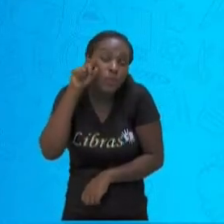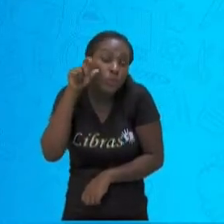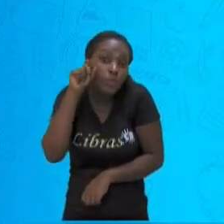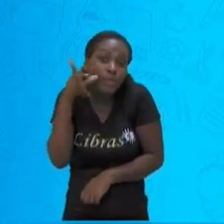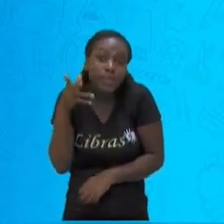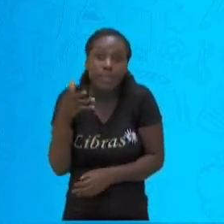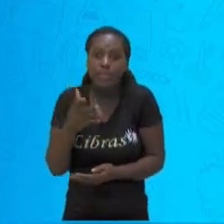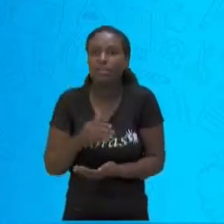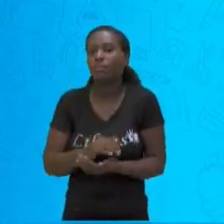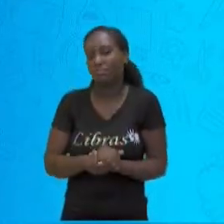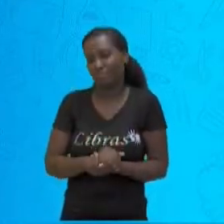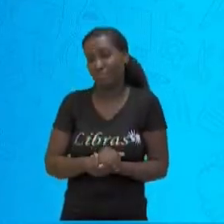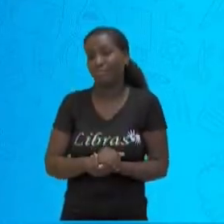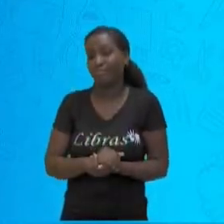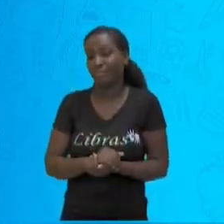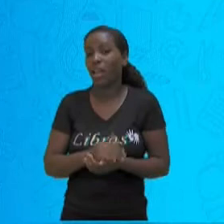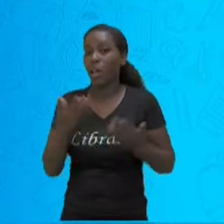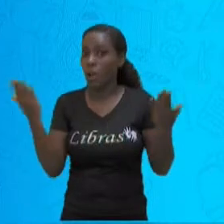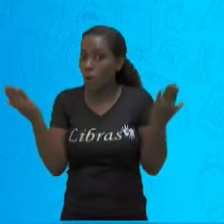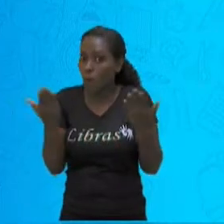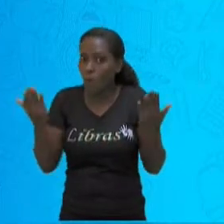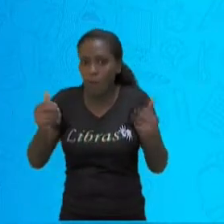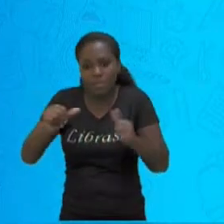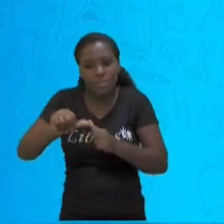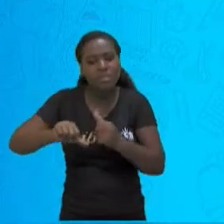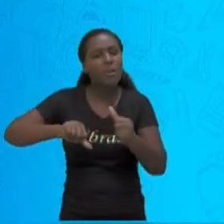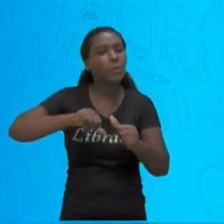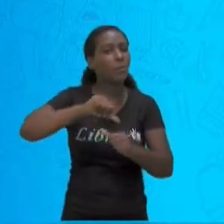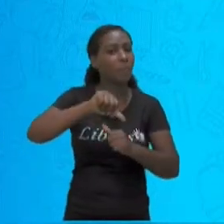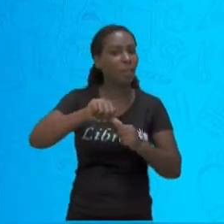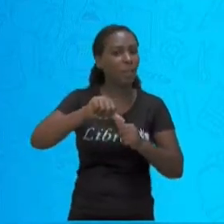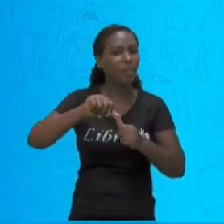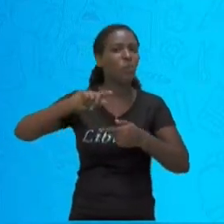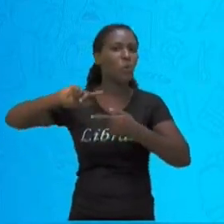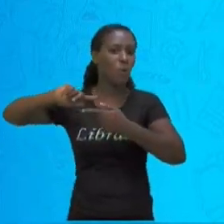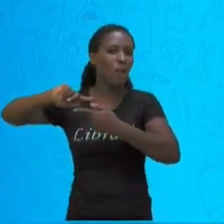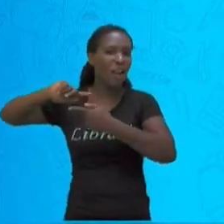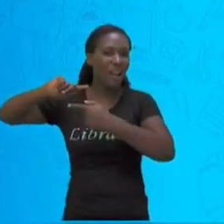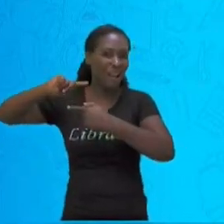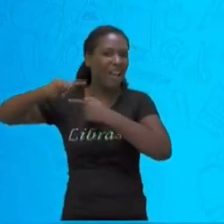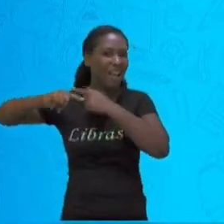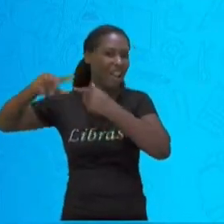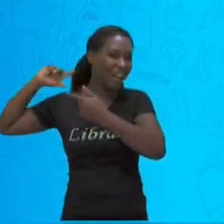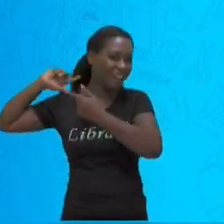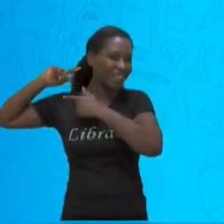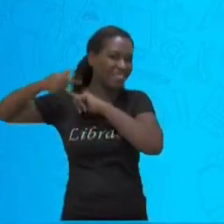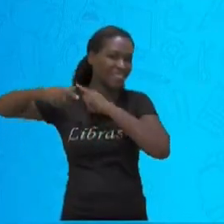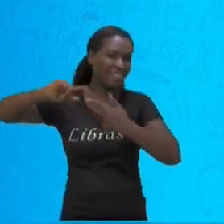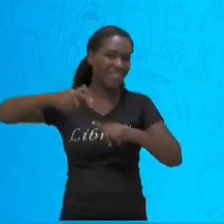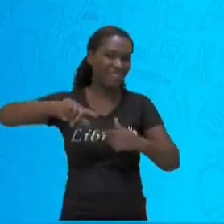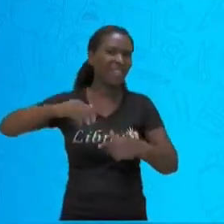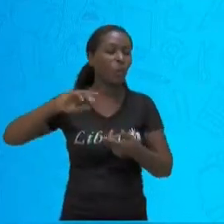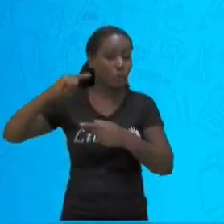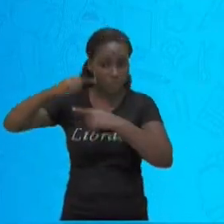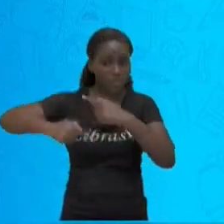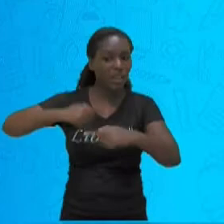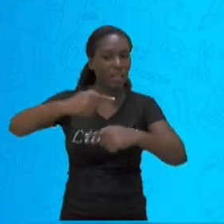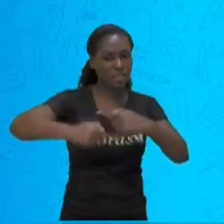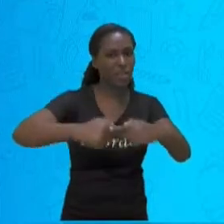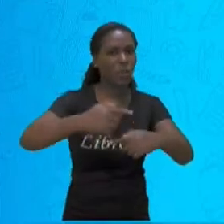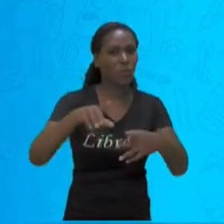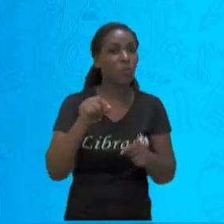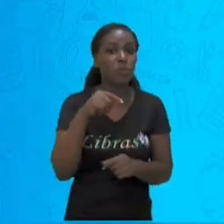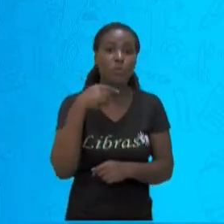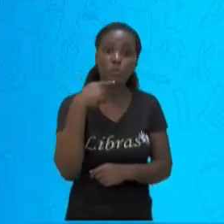A geração de vocês desconhece isso. Mas eu lembro que o